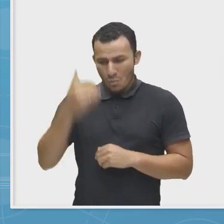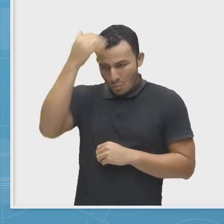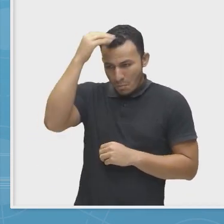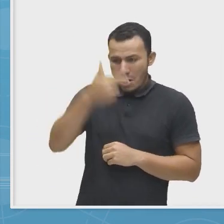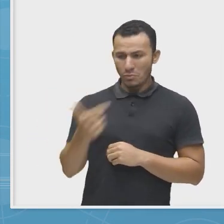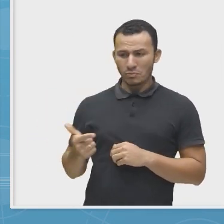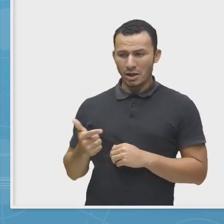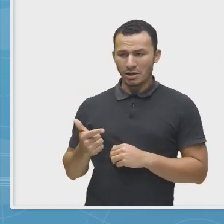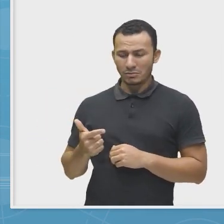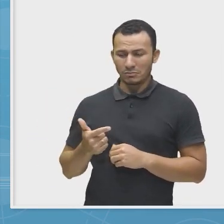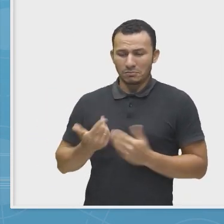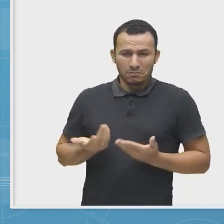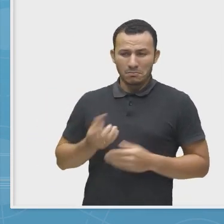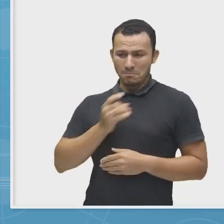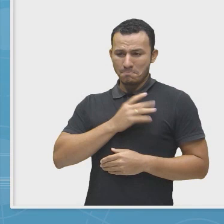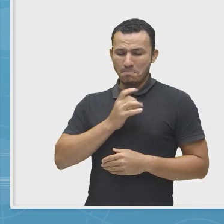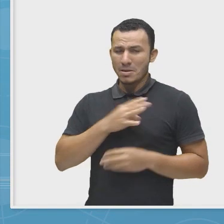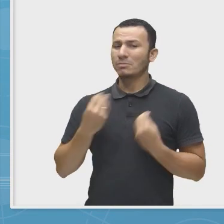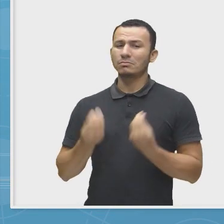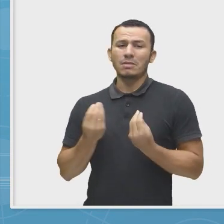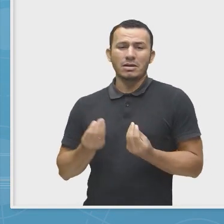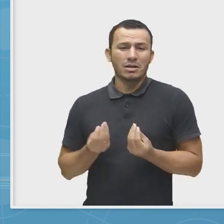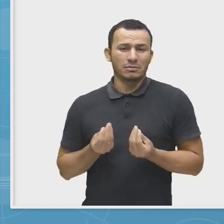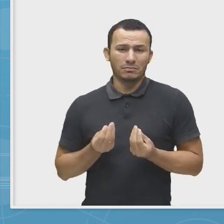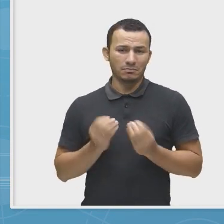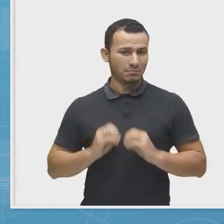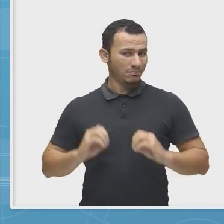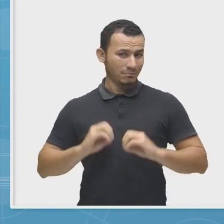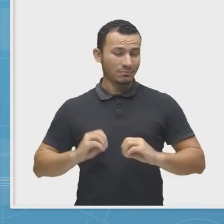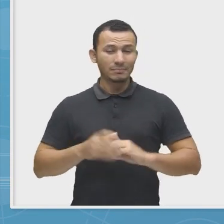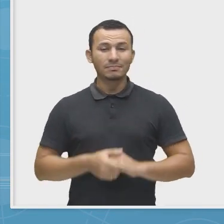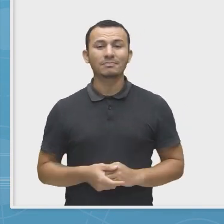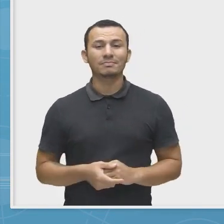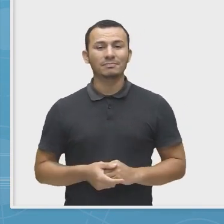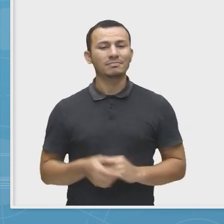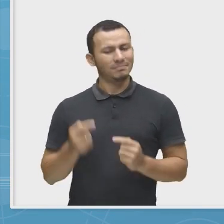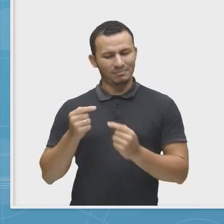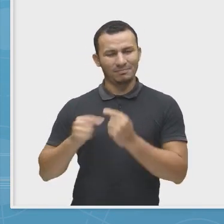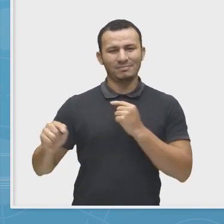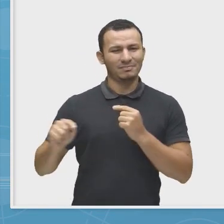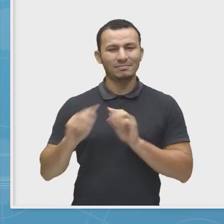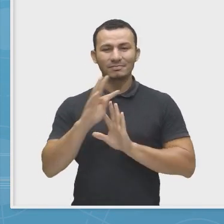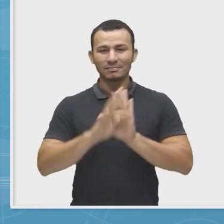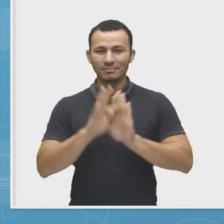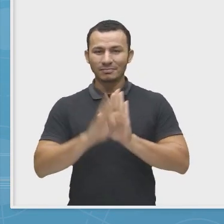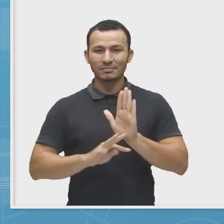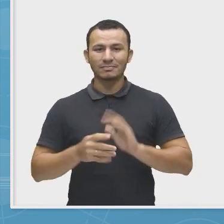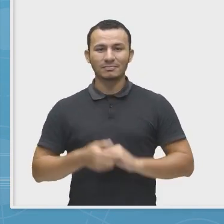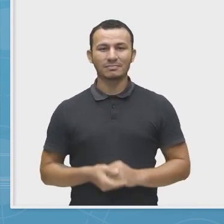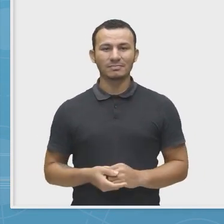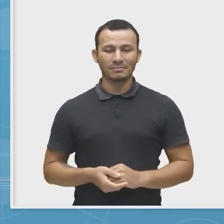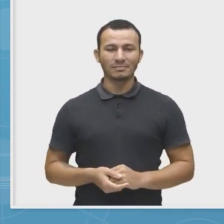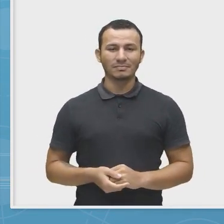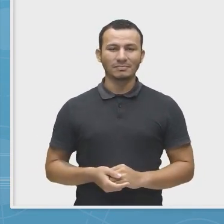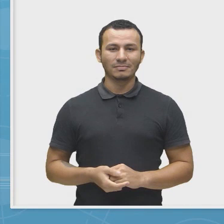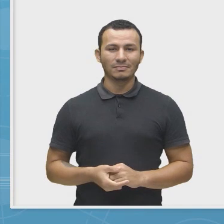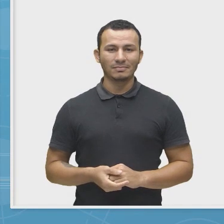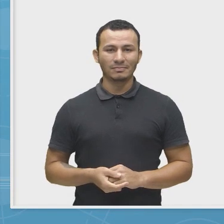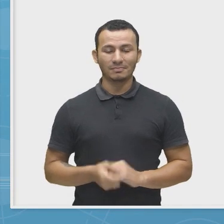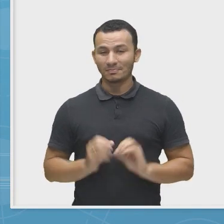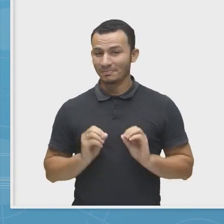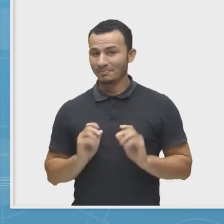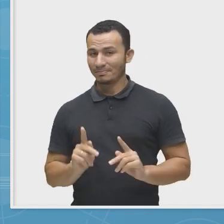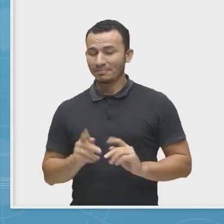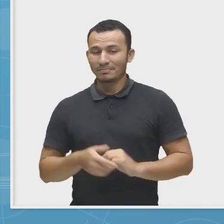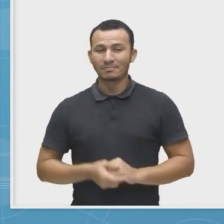culpa numa coisa, então eu não vou ter medo. Então, também não tem nada a ver com o que está exposto na fábula,